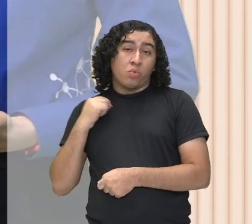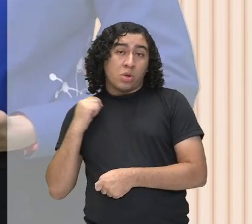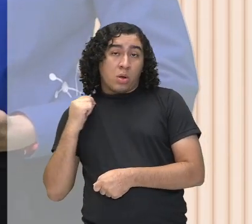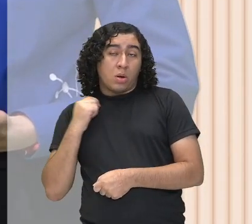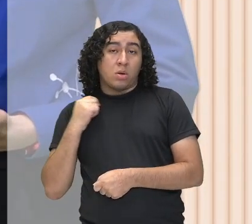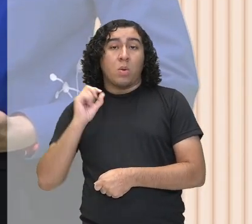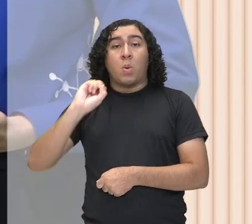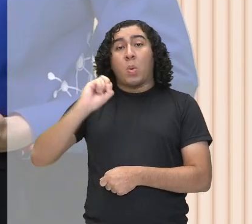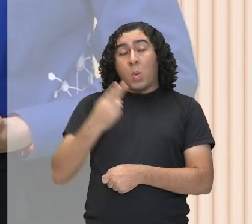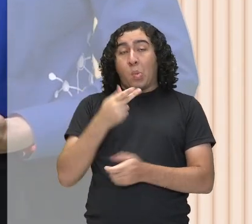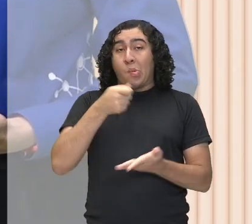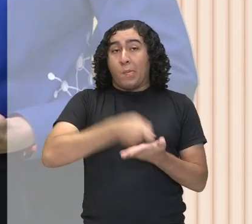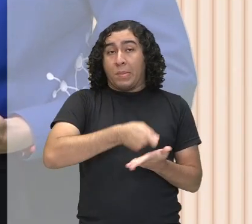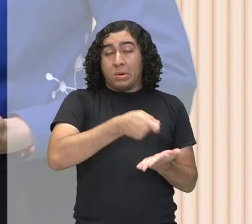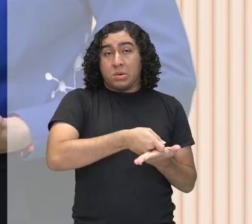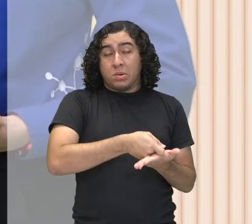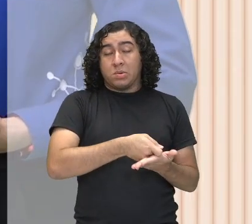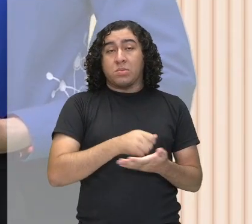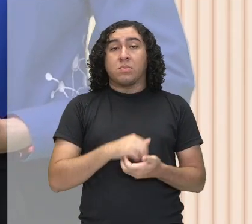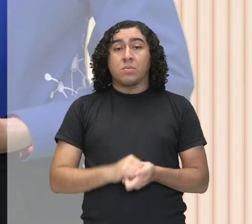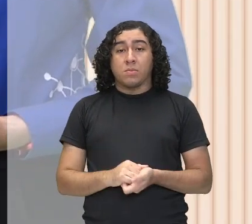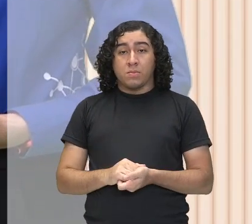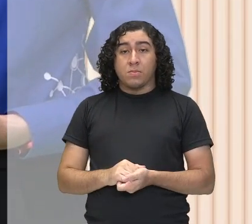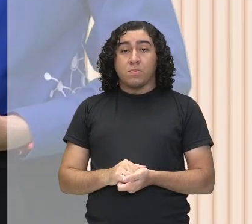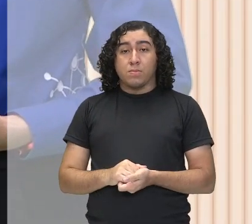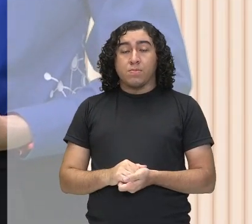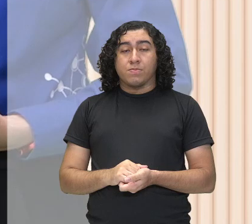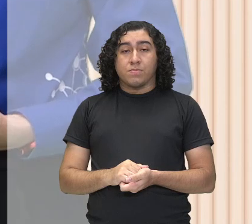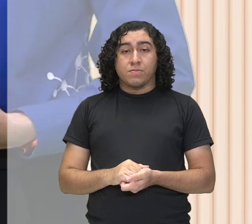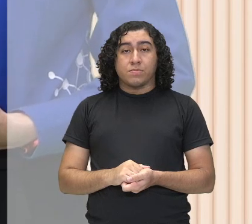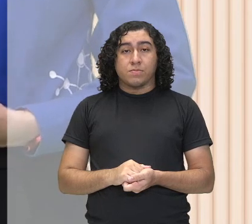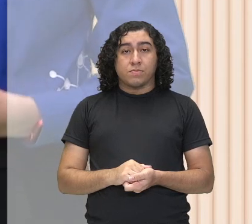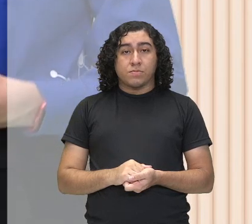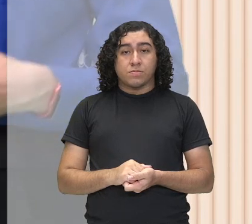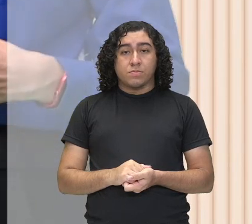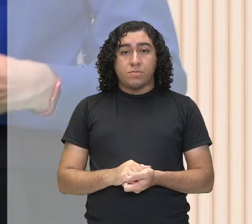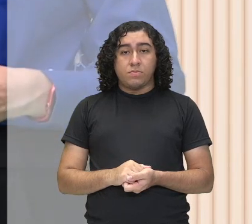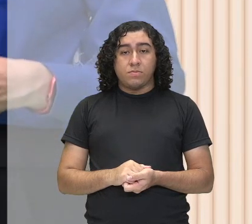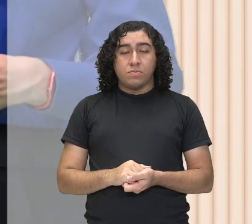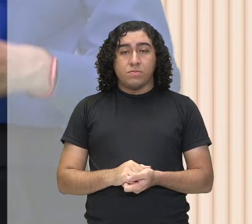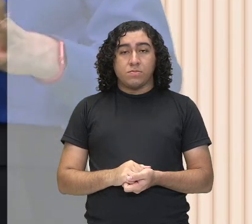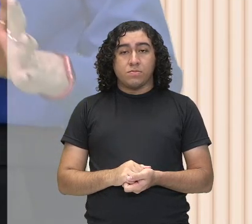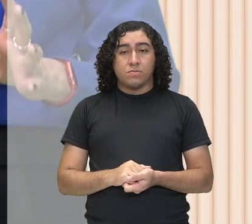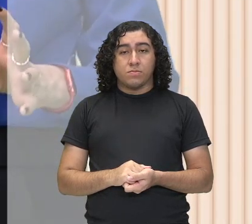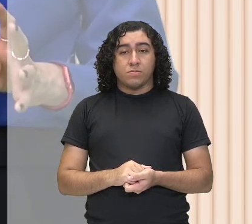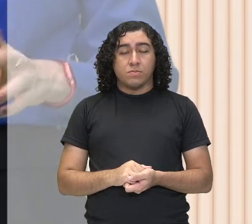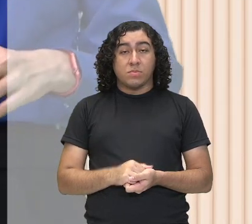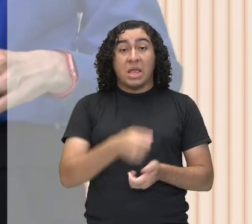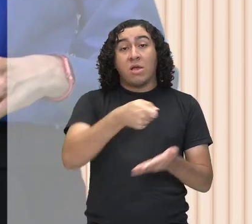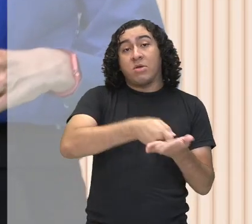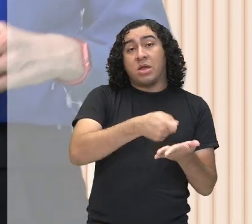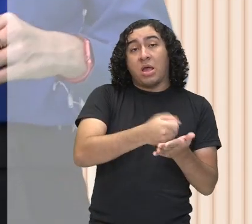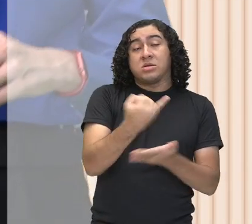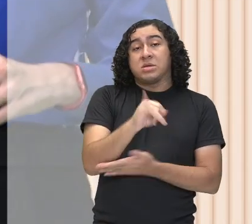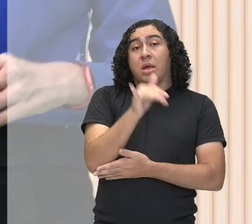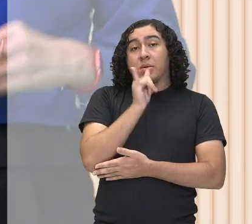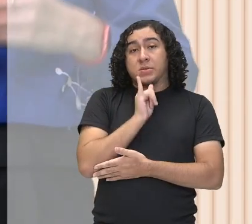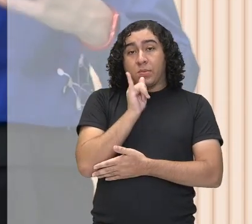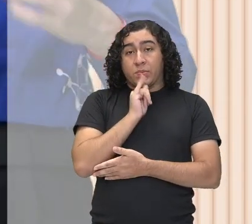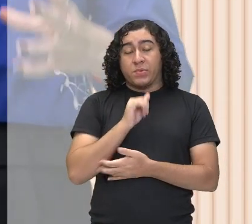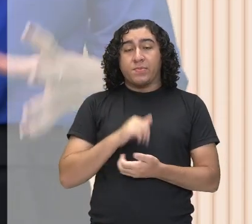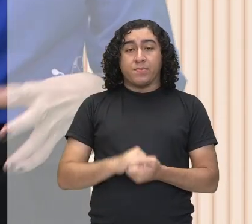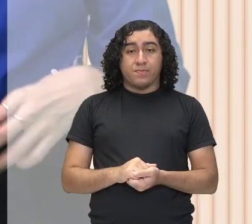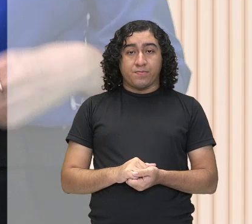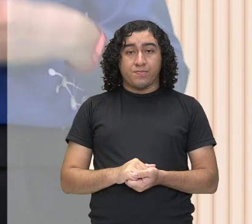migração, né, forçada, ou um fator ali forçado, né? Ele pode ser forçado a partir do momento que